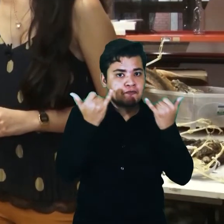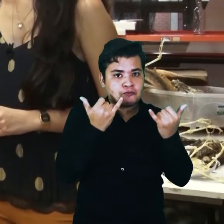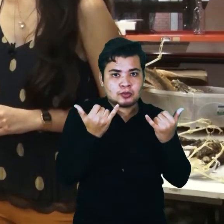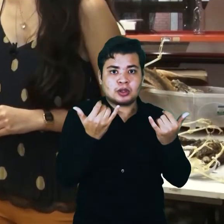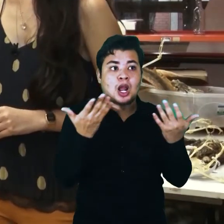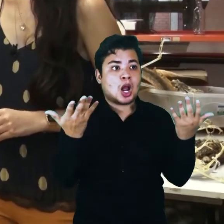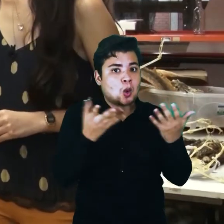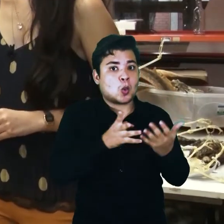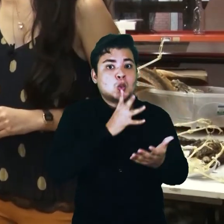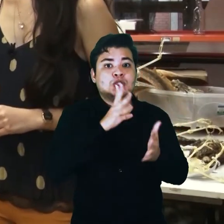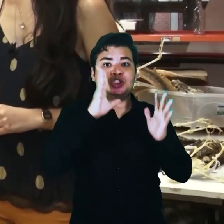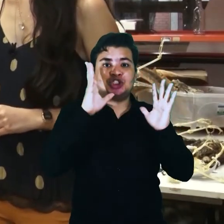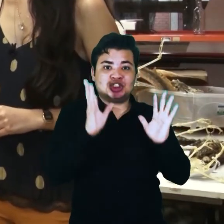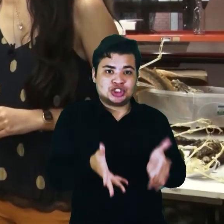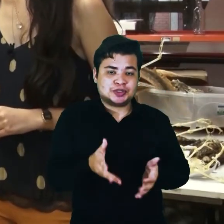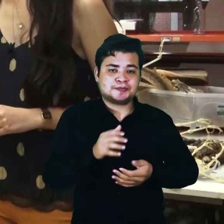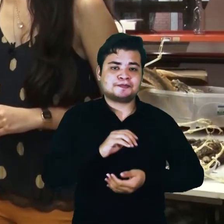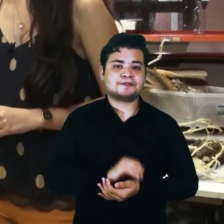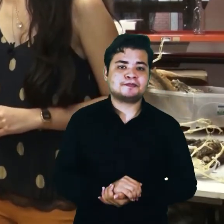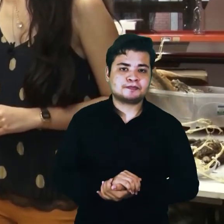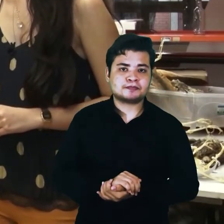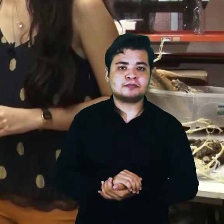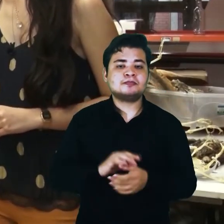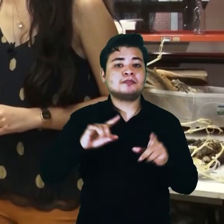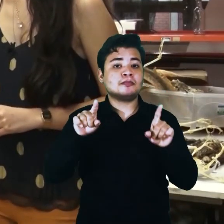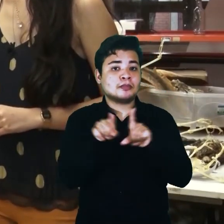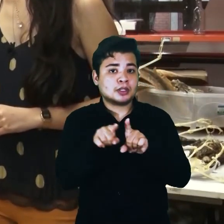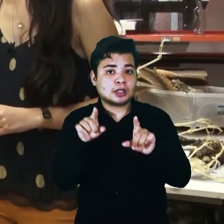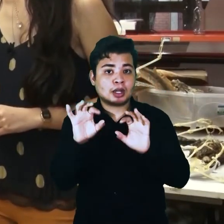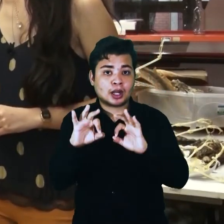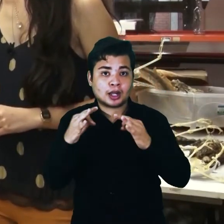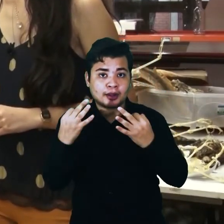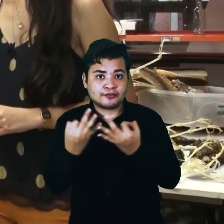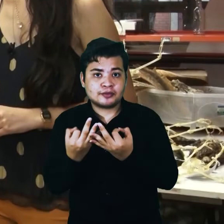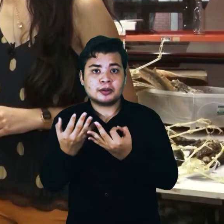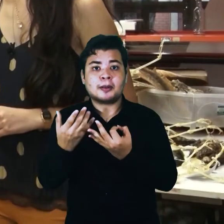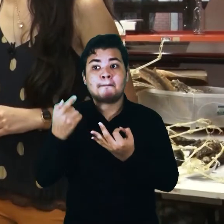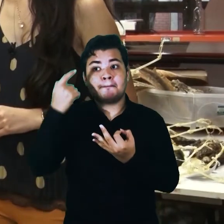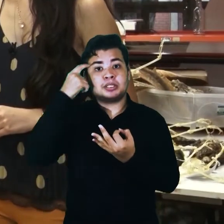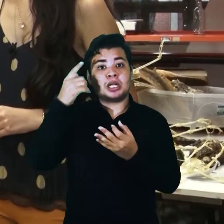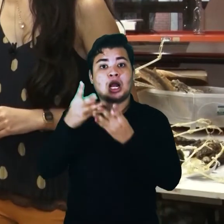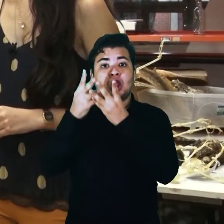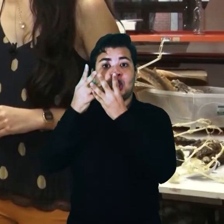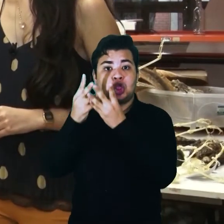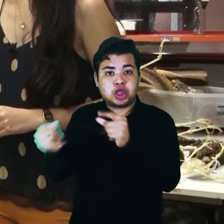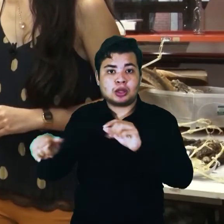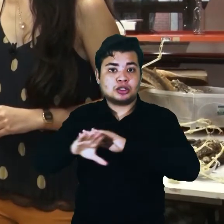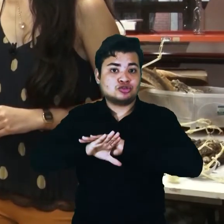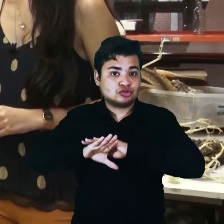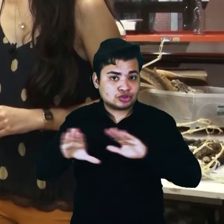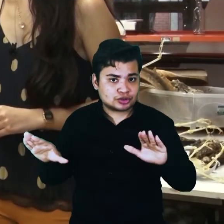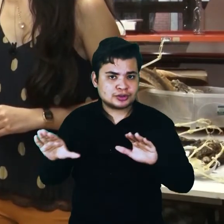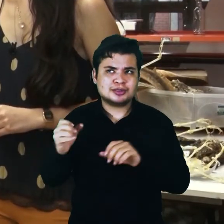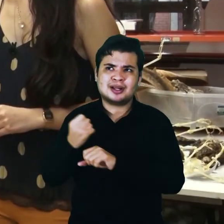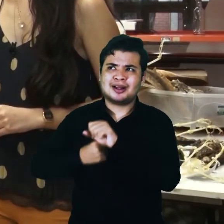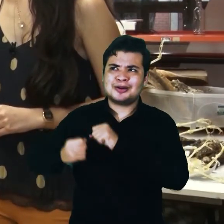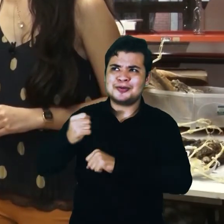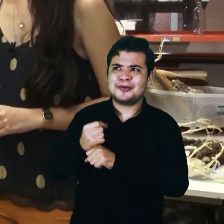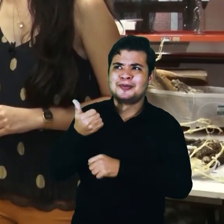conhece. Nós já coletamos famílias que tinham sido dadas como extintas, material que foi descrito em